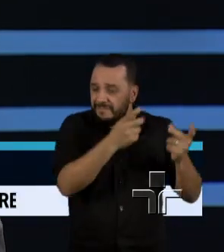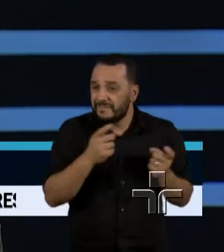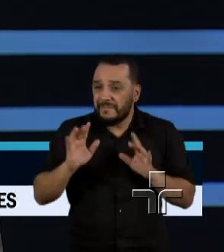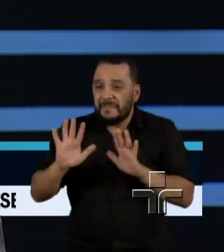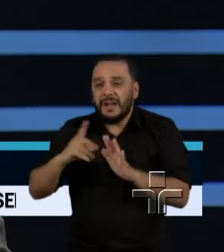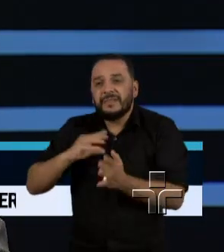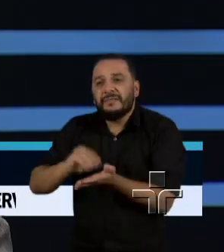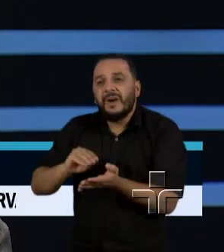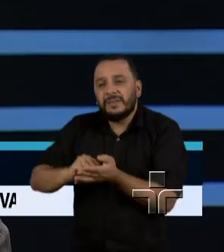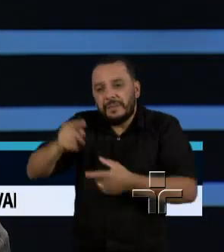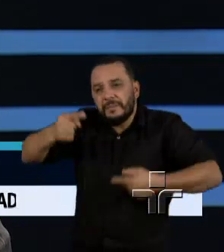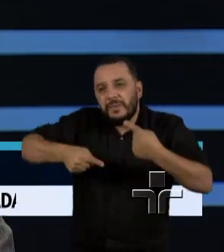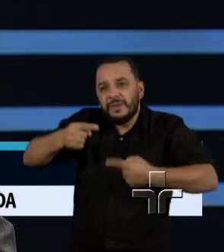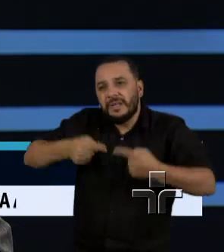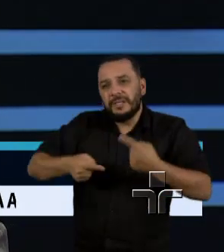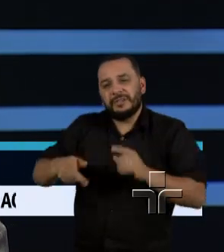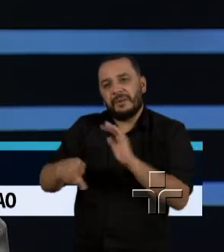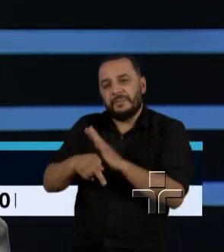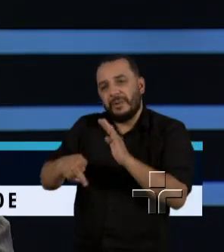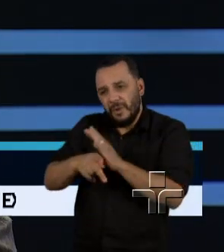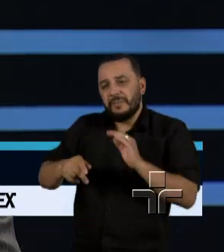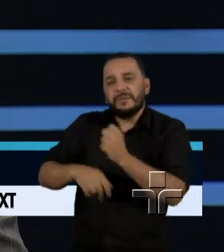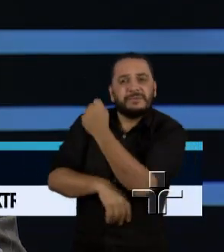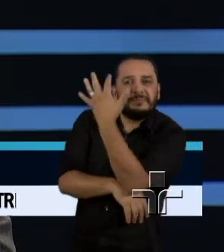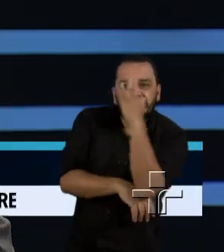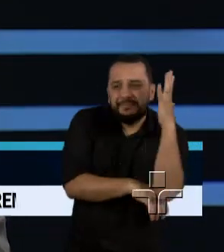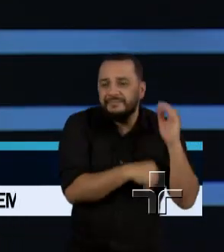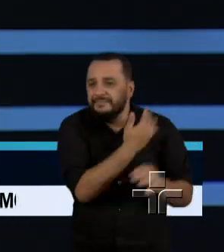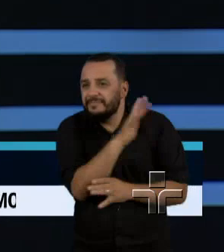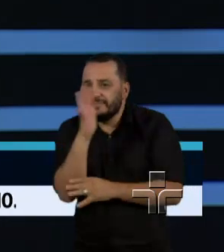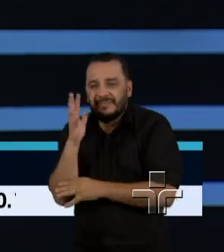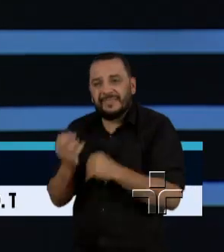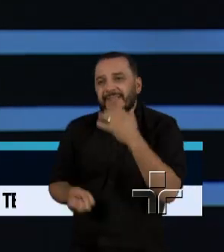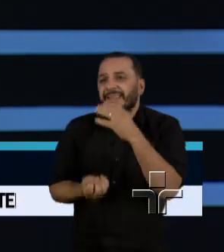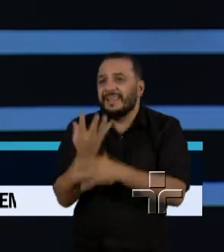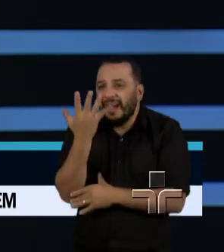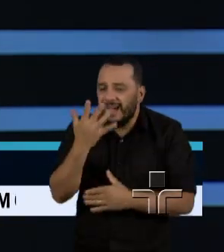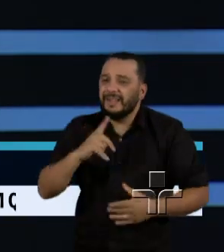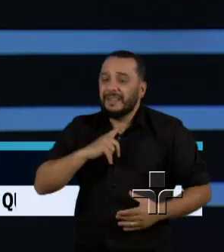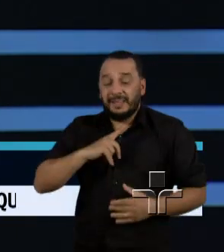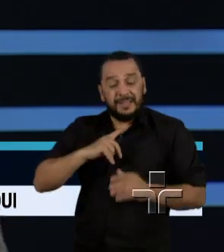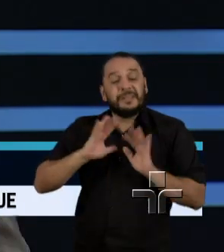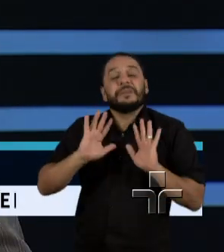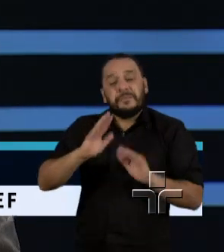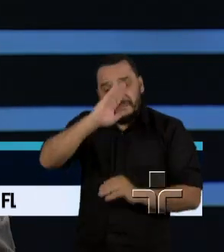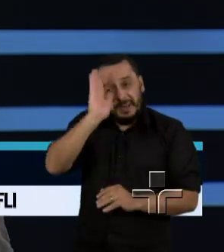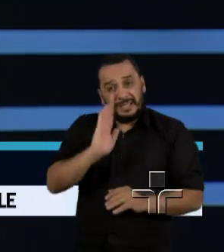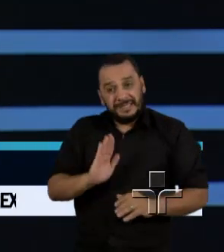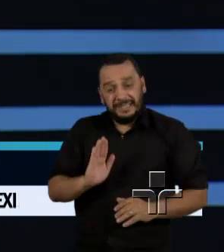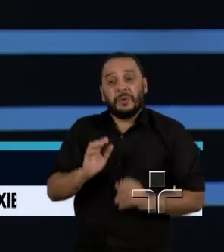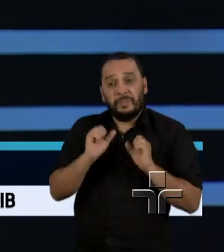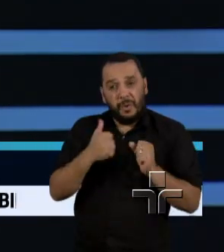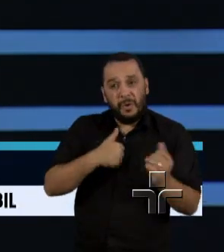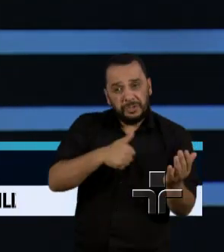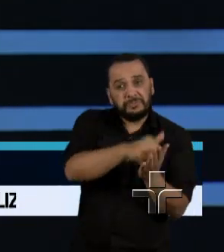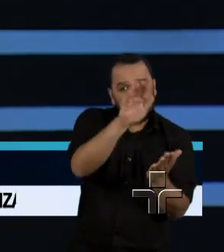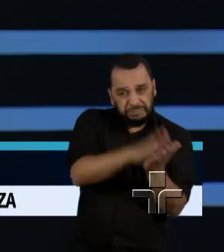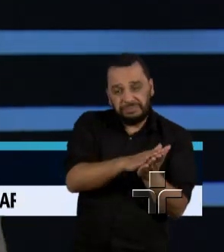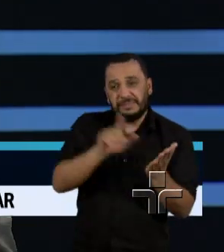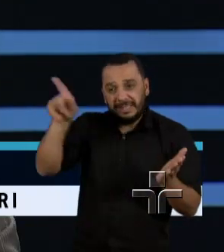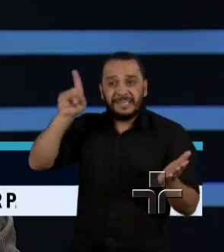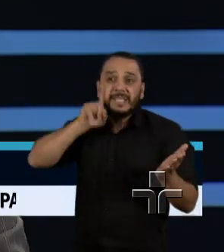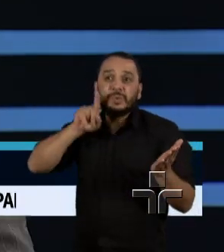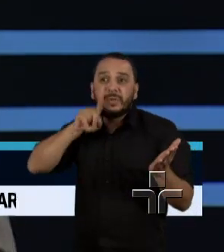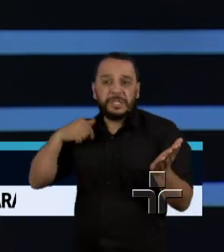ambiental. Você tem a questão dos consumidores. O Brasil pode ser punido pelos Estados Unidos e pela Europa,